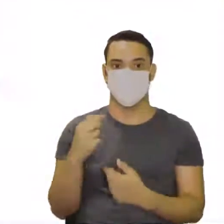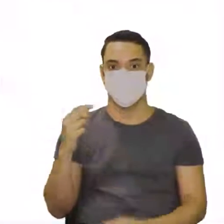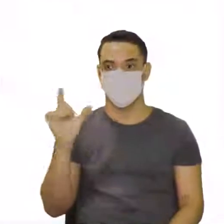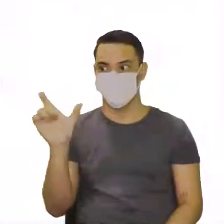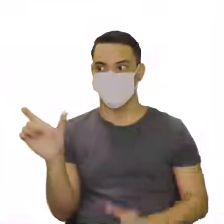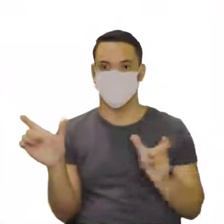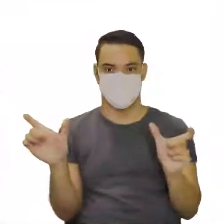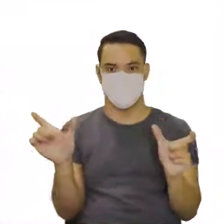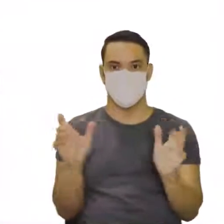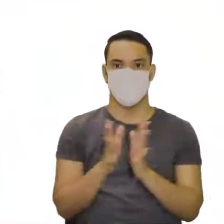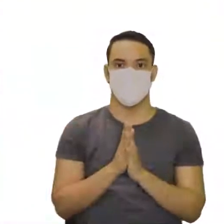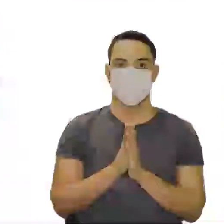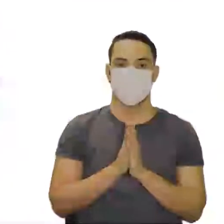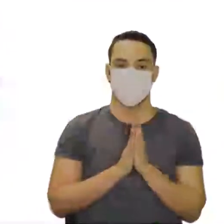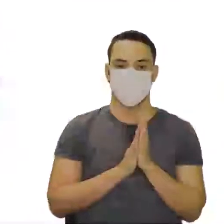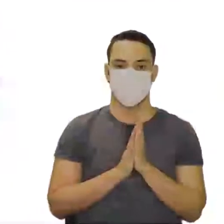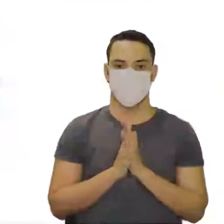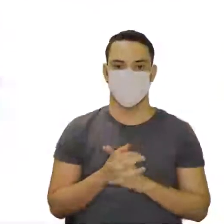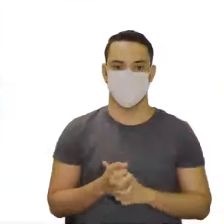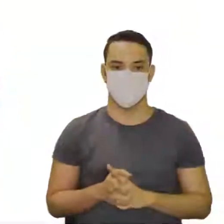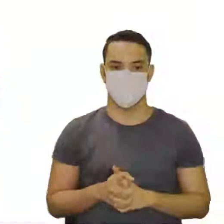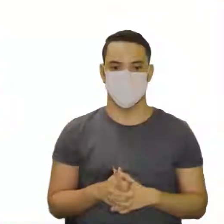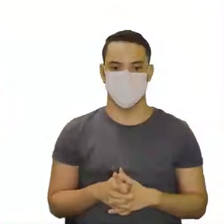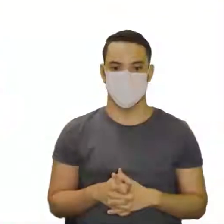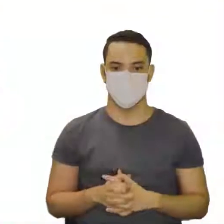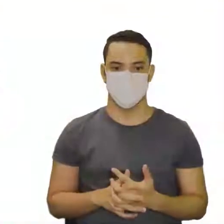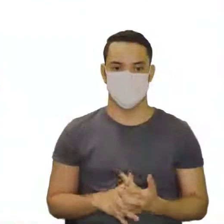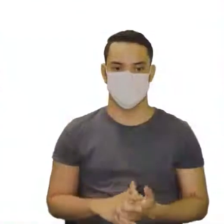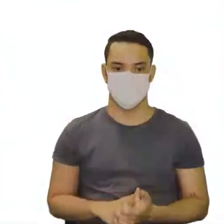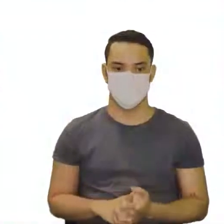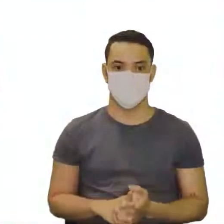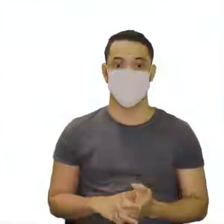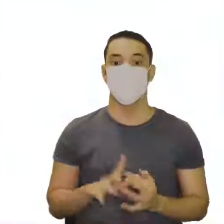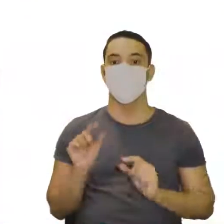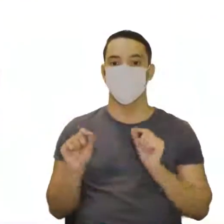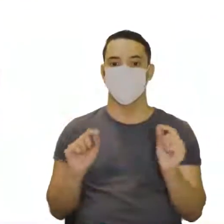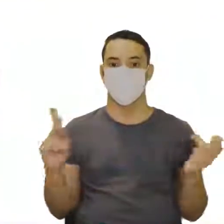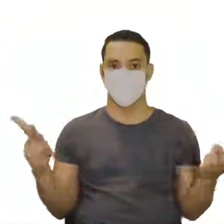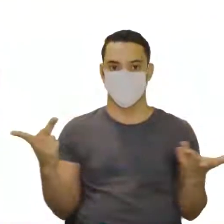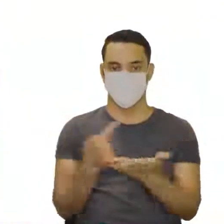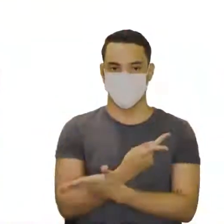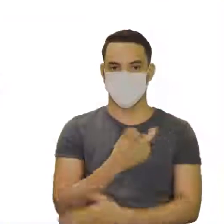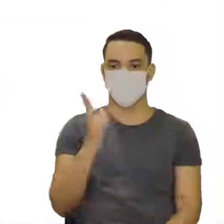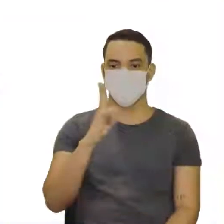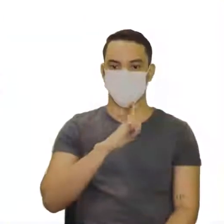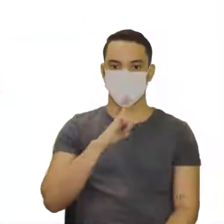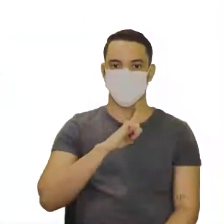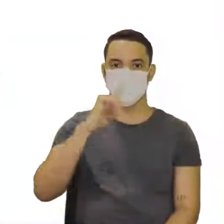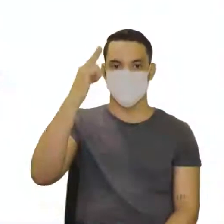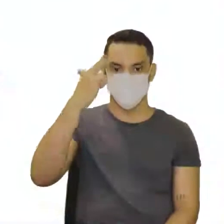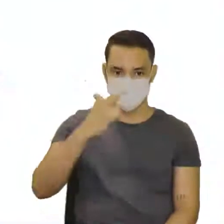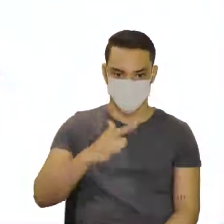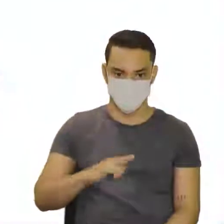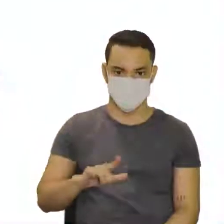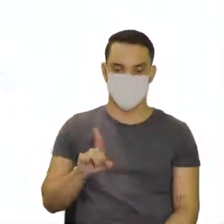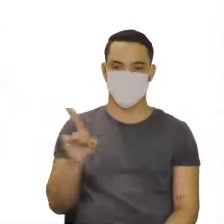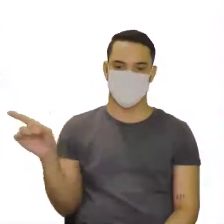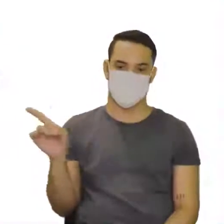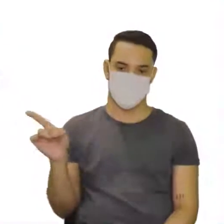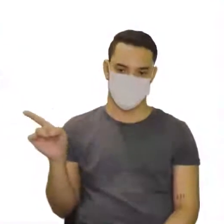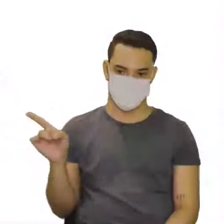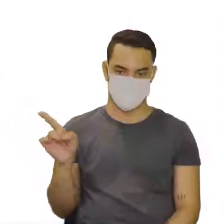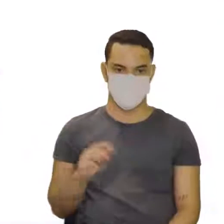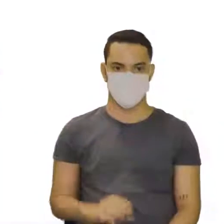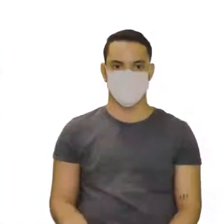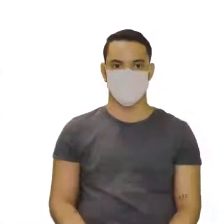tá? Então, o que vai acontecer a partir disso, pessoal? Aqui nós temos novamente o nosso esquema, tá?